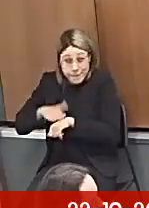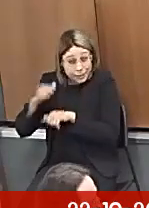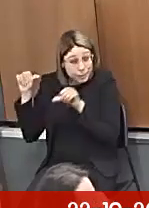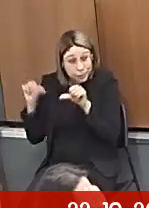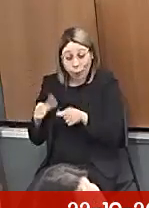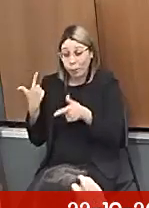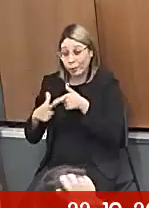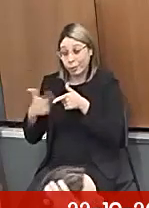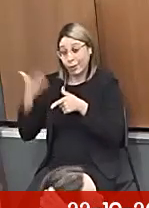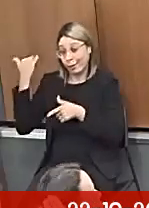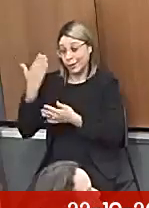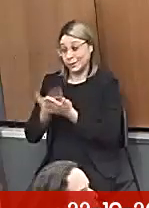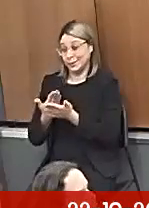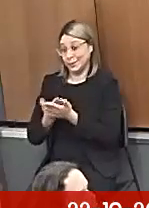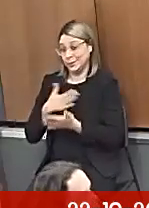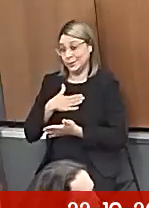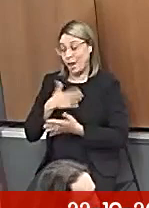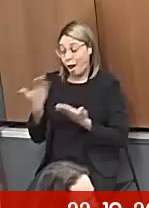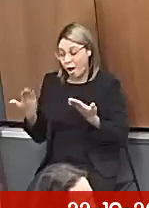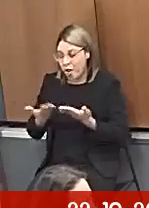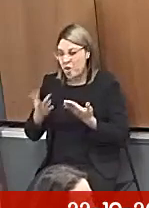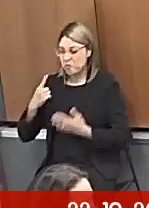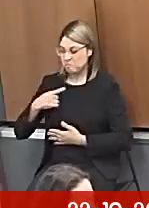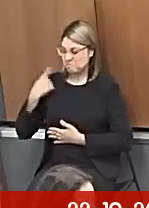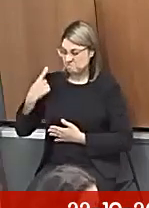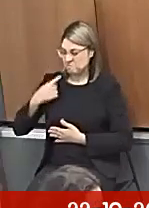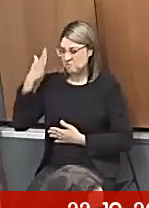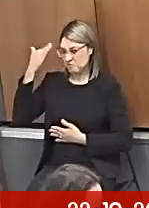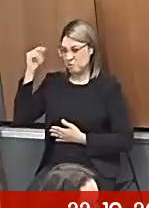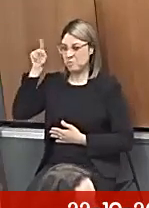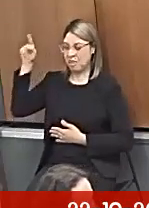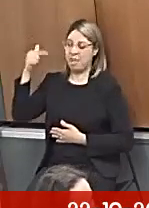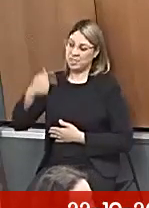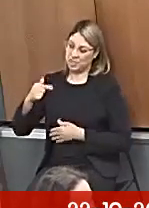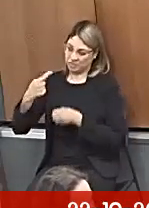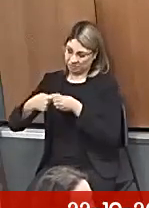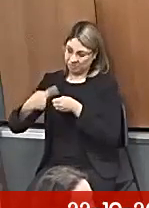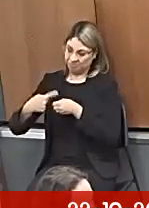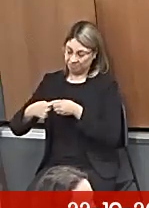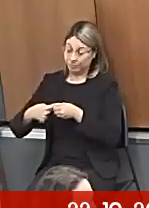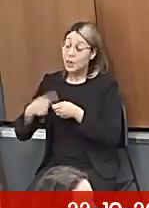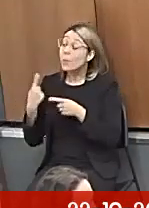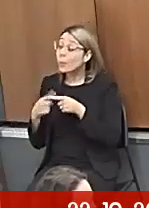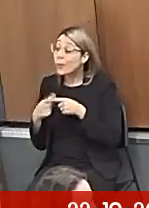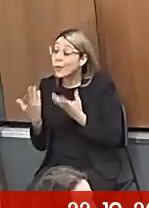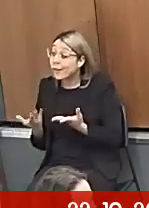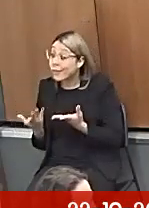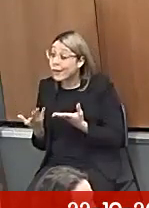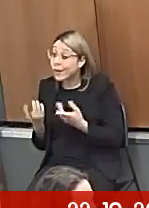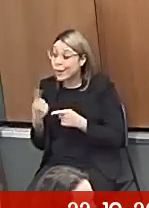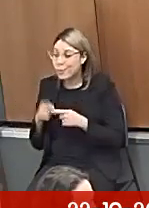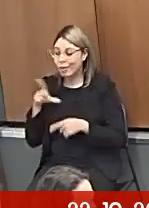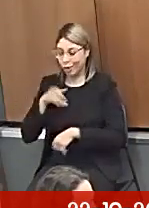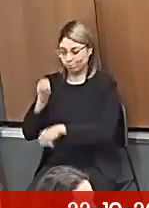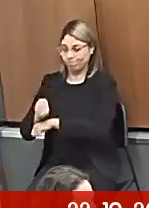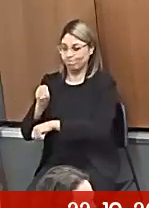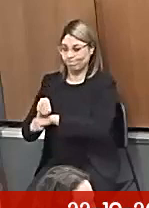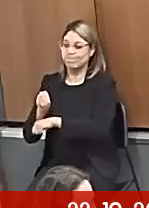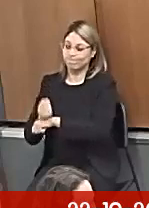na escola. Hoje é um grande advogado em Sete Lagoas. Por quê? Ele era